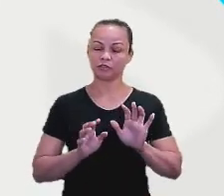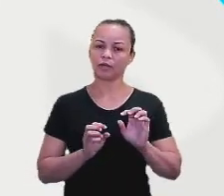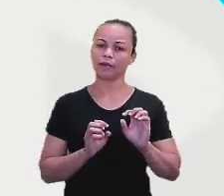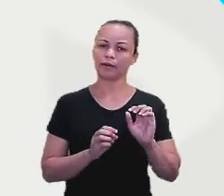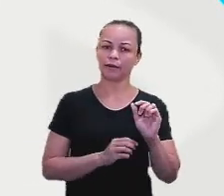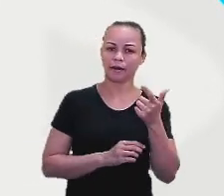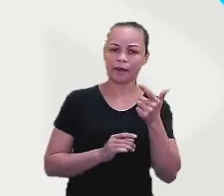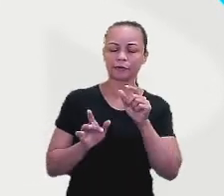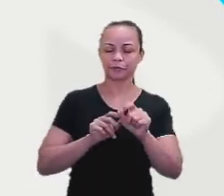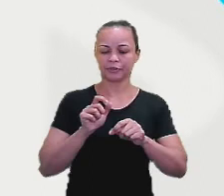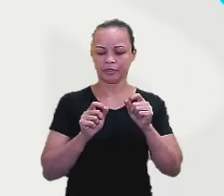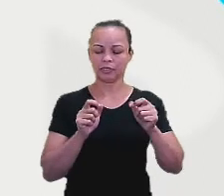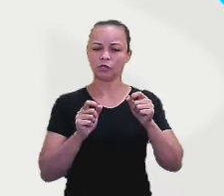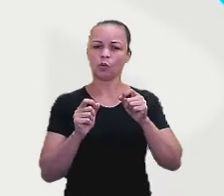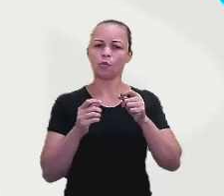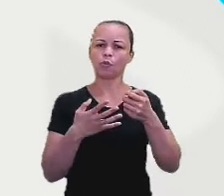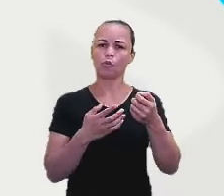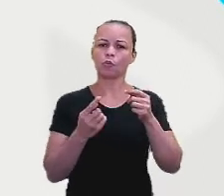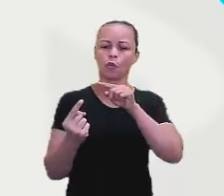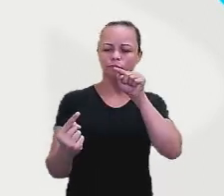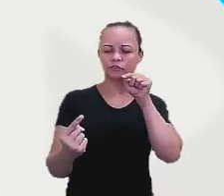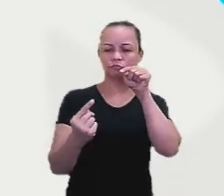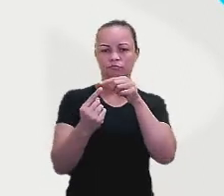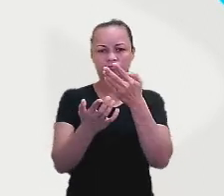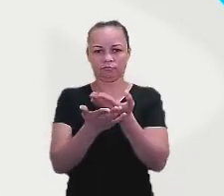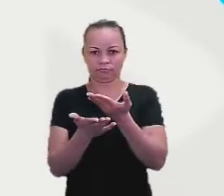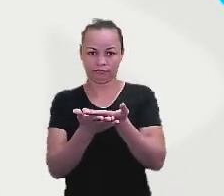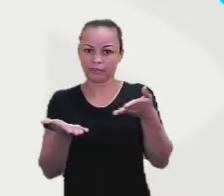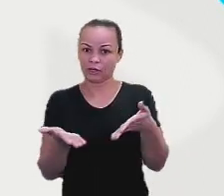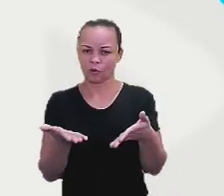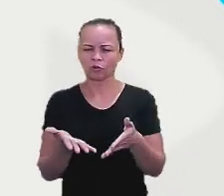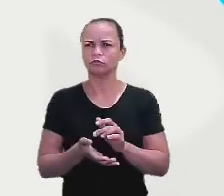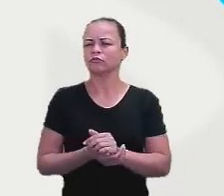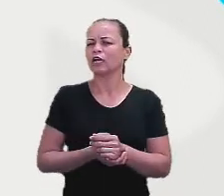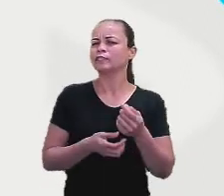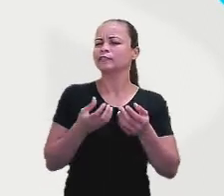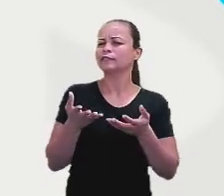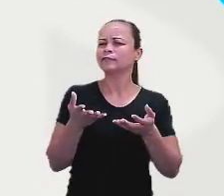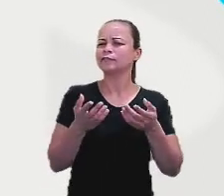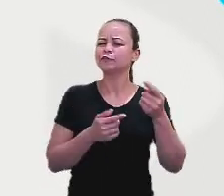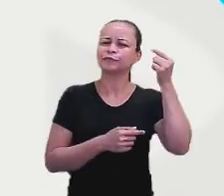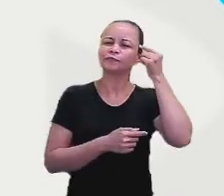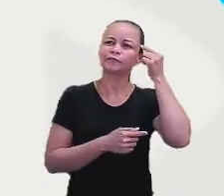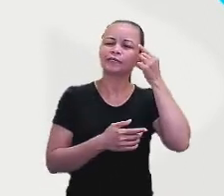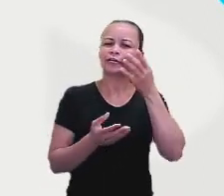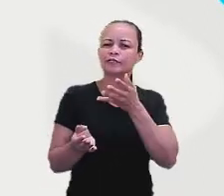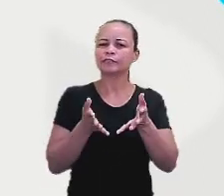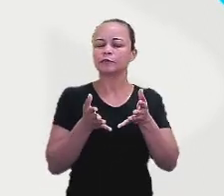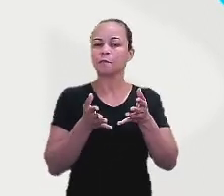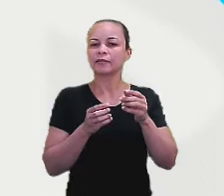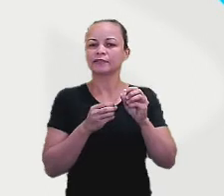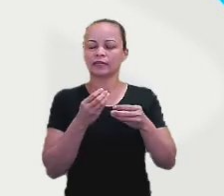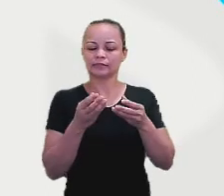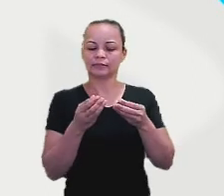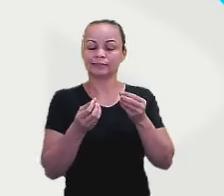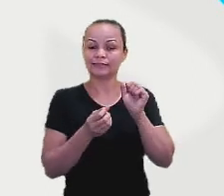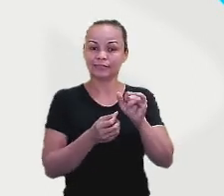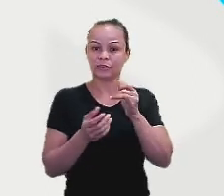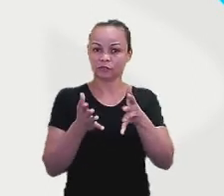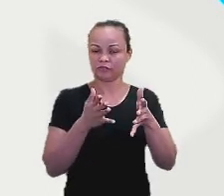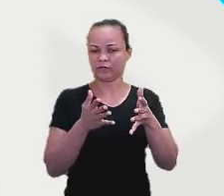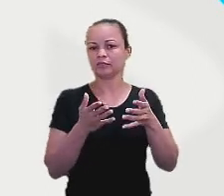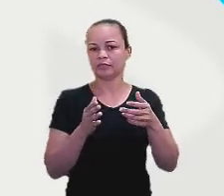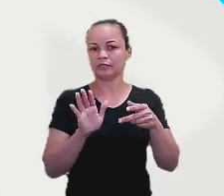de vocês qual o objetivo da nossa aula de hoje, porque não faria sentido a gente estar gastando toda essa energia se a gente não estivesse alinhado nesse